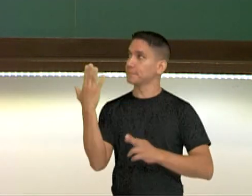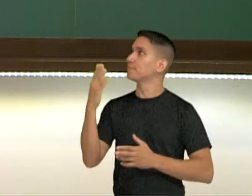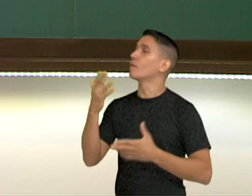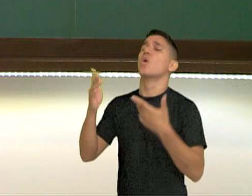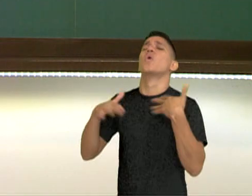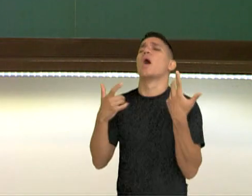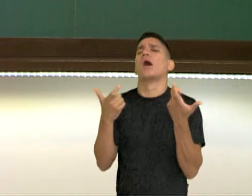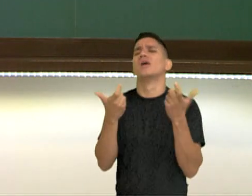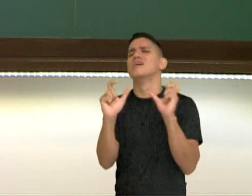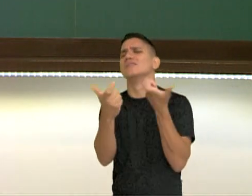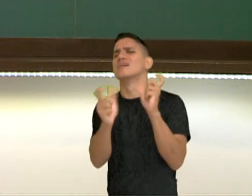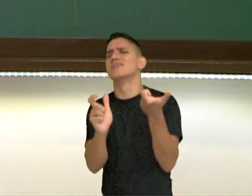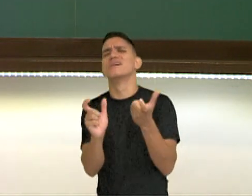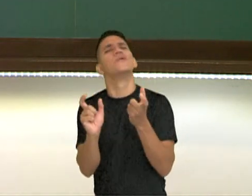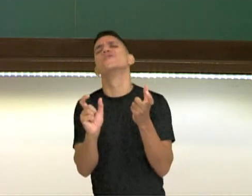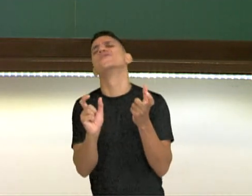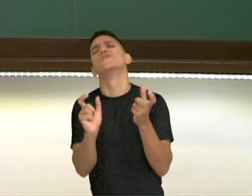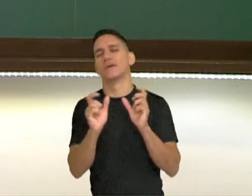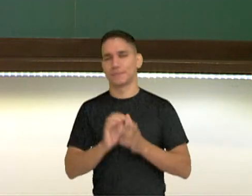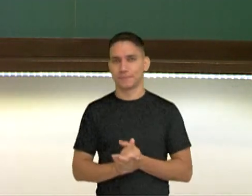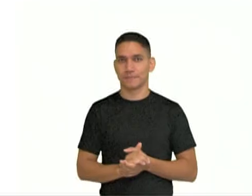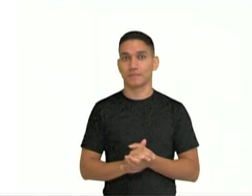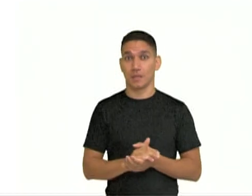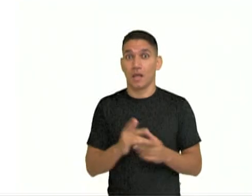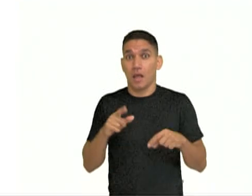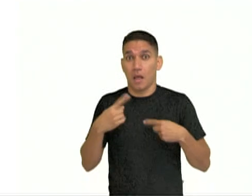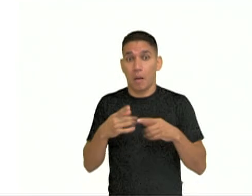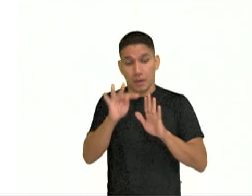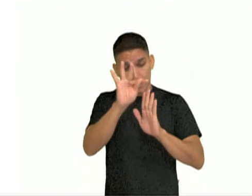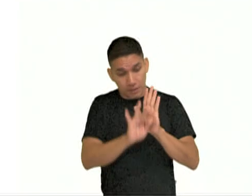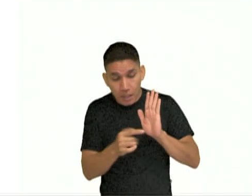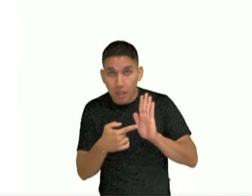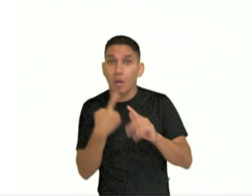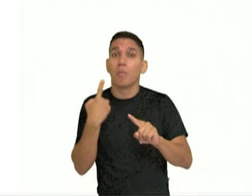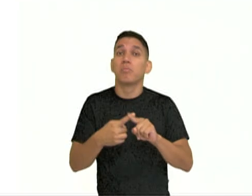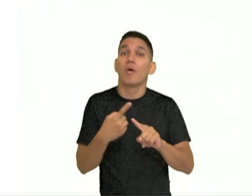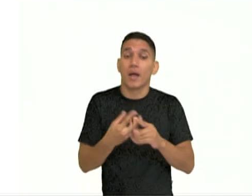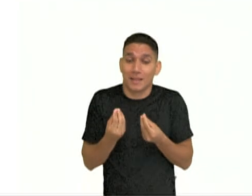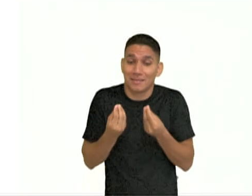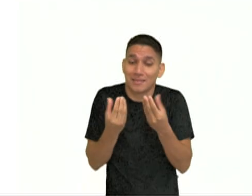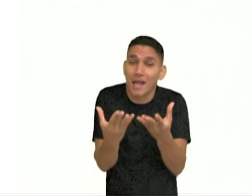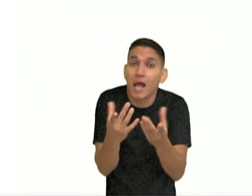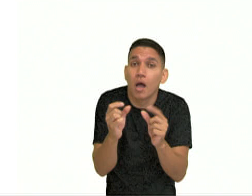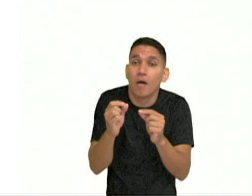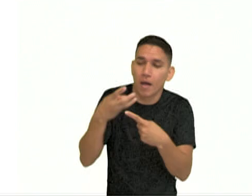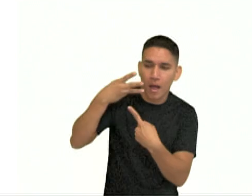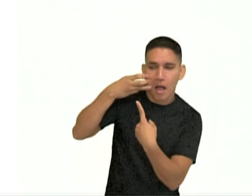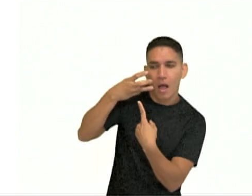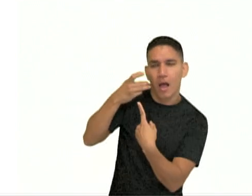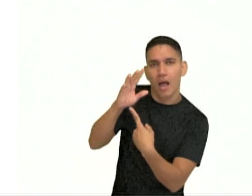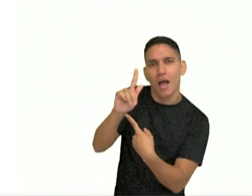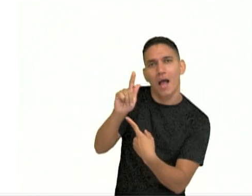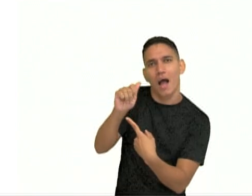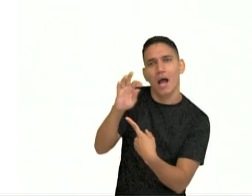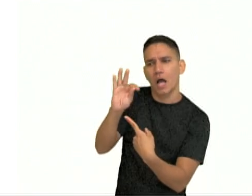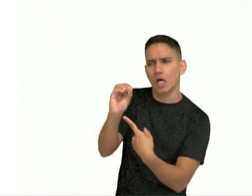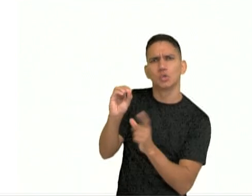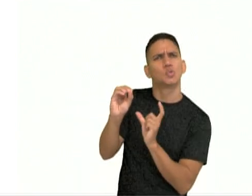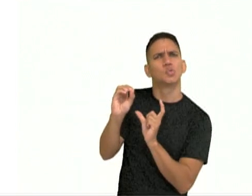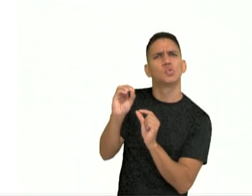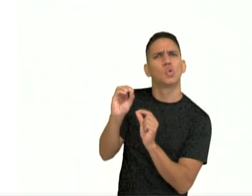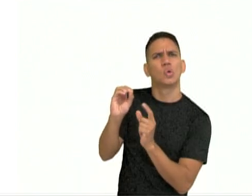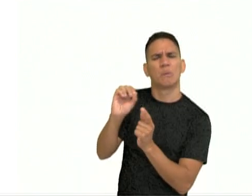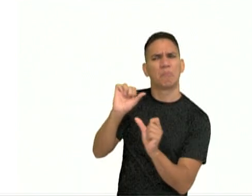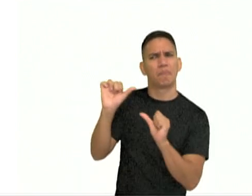Né? Trocadilho existe no texto e diz respeito ao sentido atribuído à palavra gato, em contraposição a